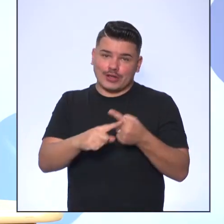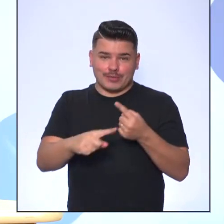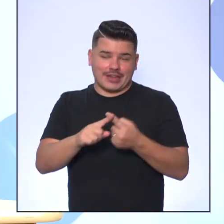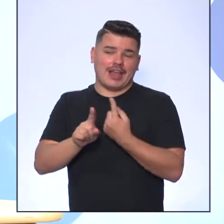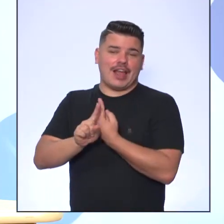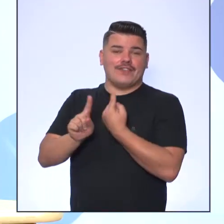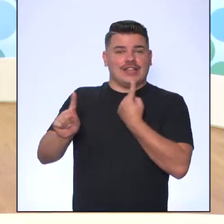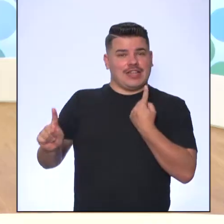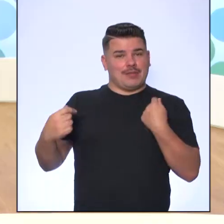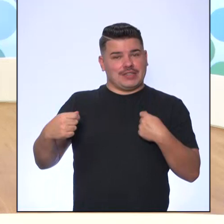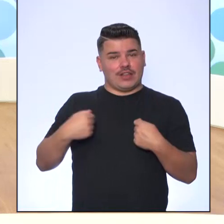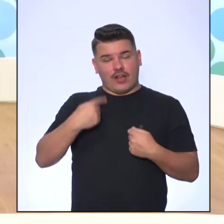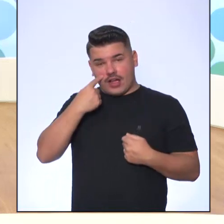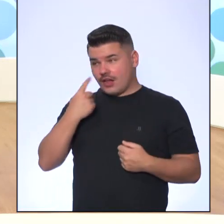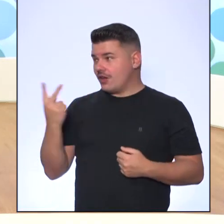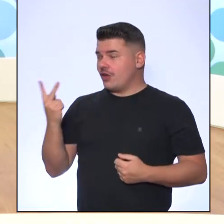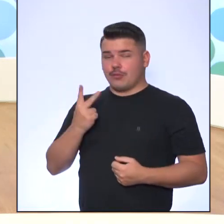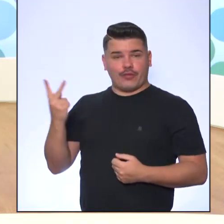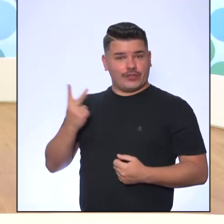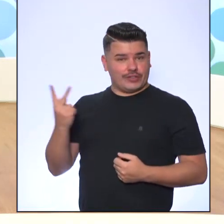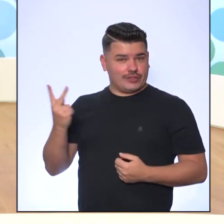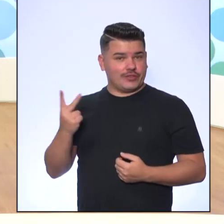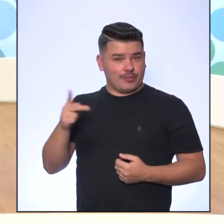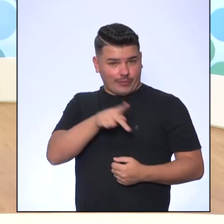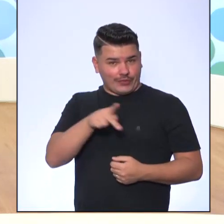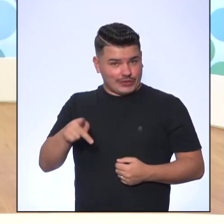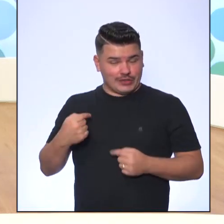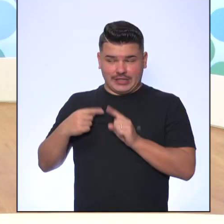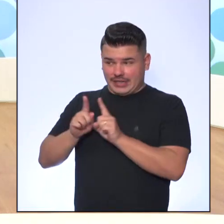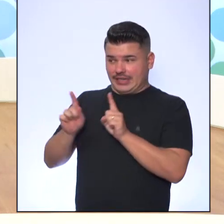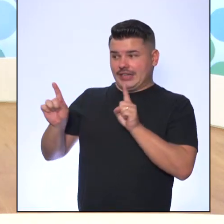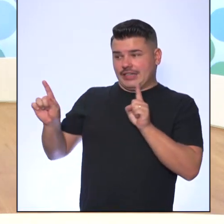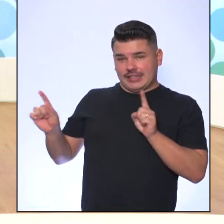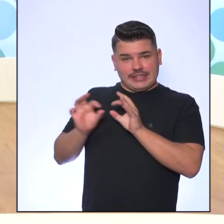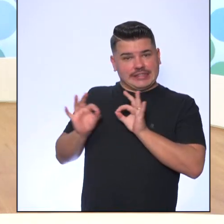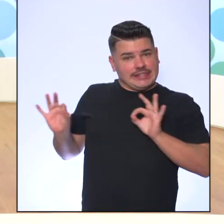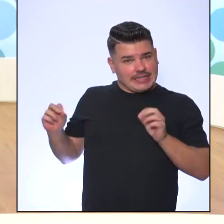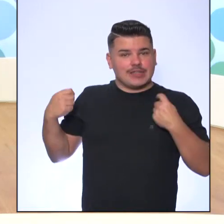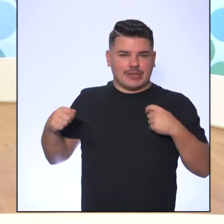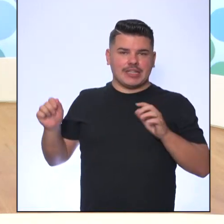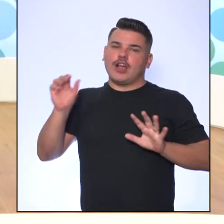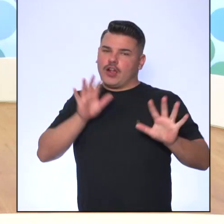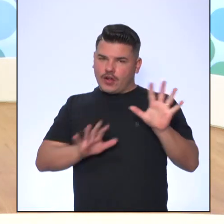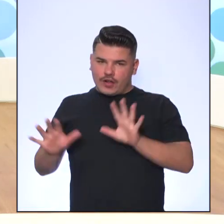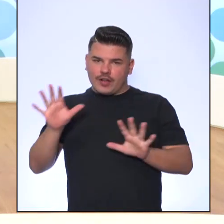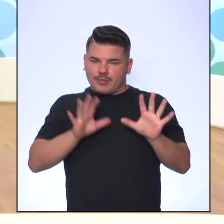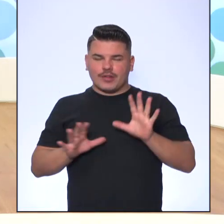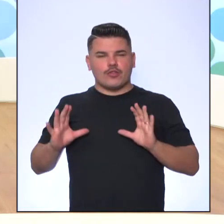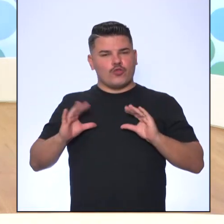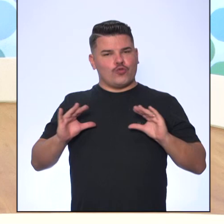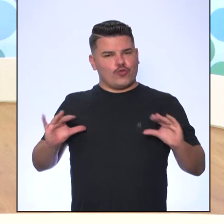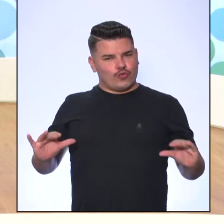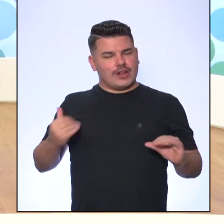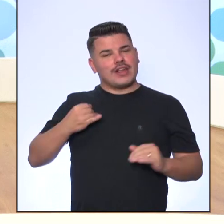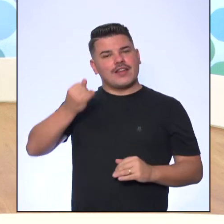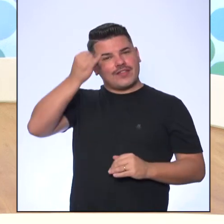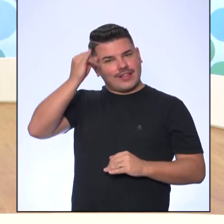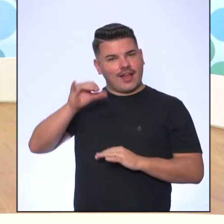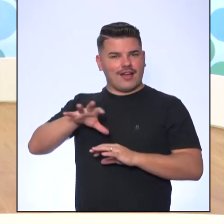por exemplo, eu e Isaac aqui, né? Nós estamos numa distância aqui confortável, né? Nós estamos numa